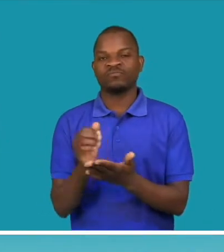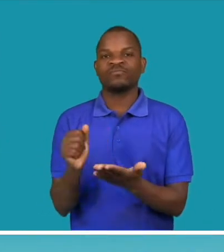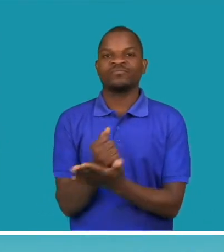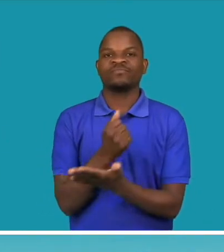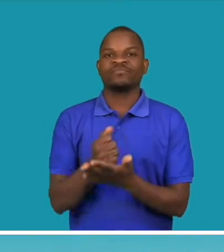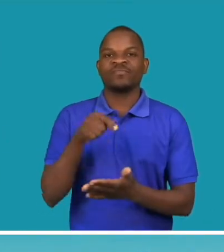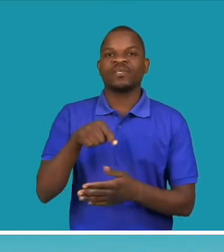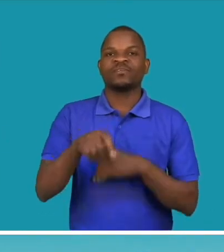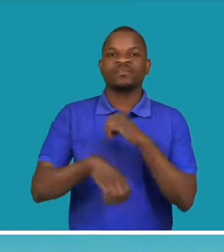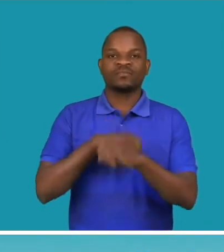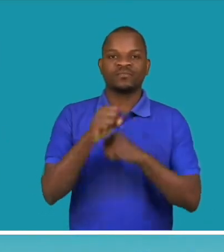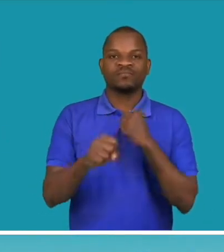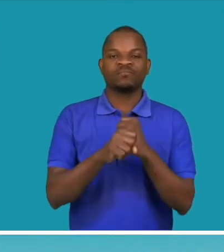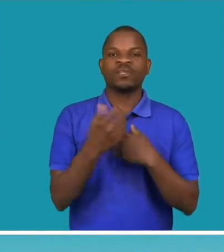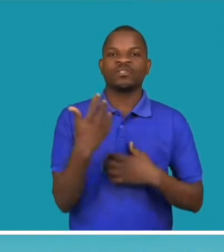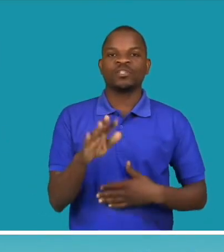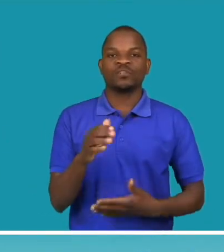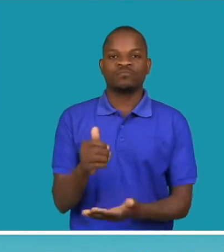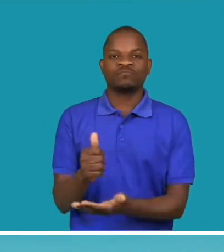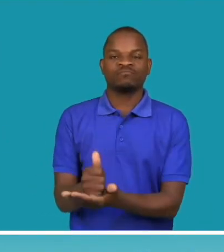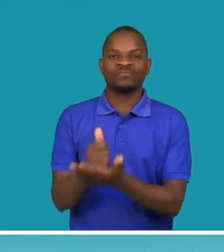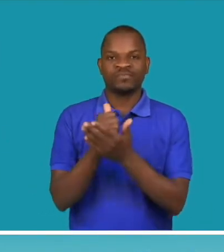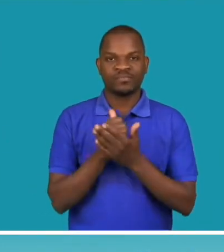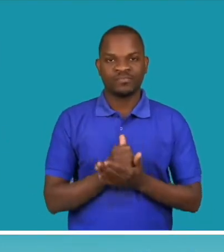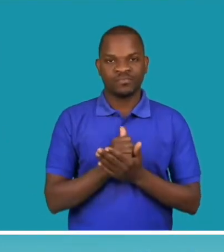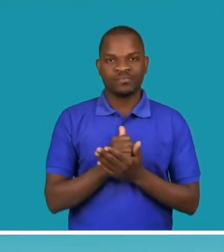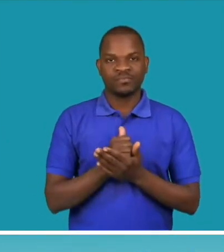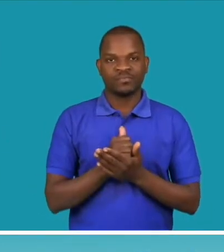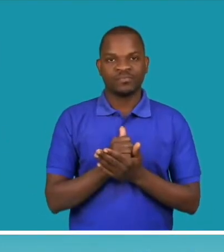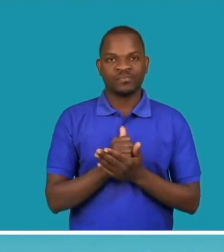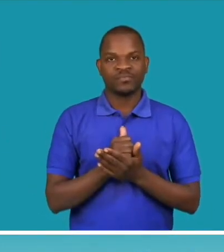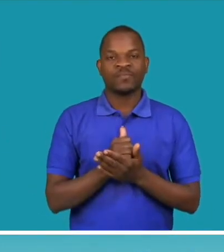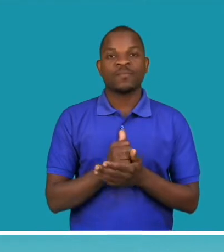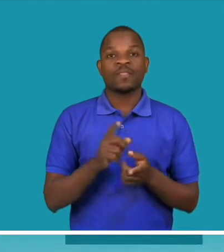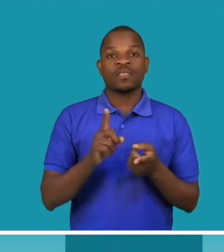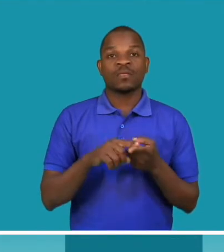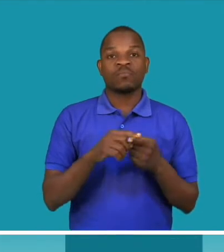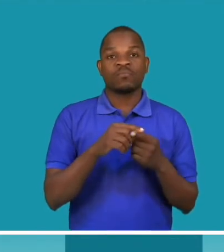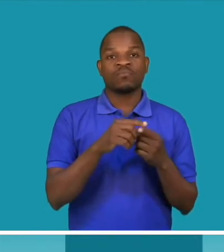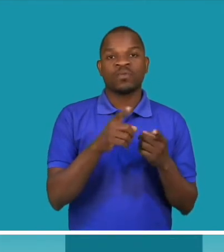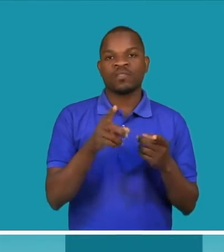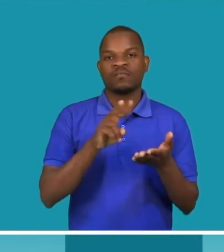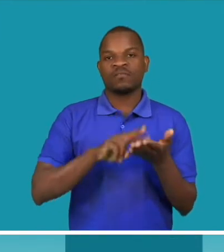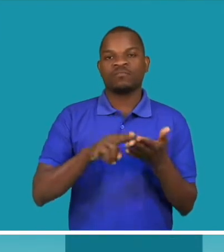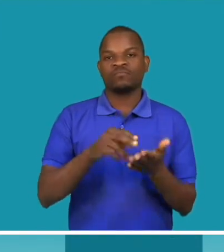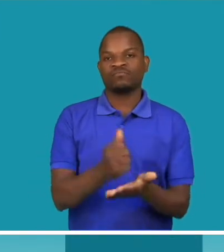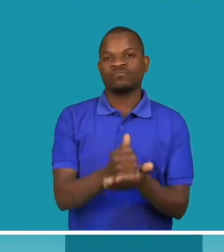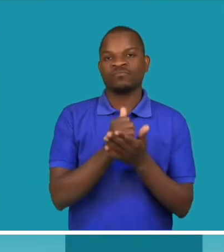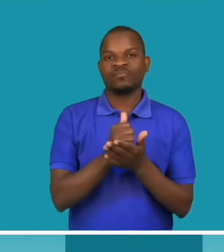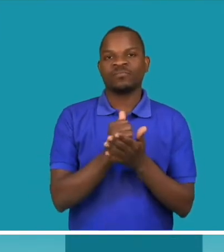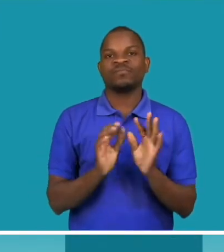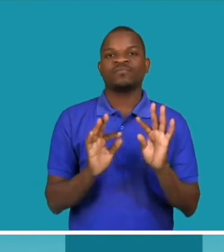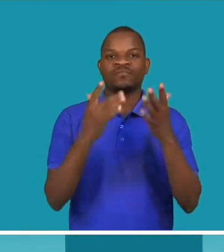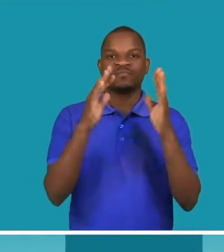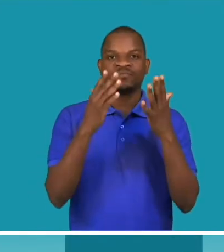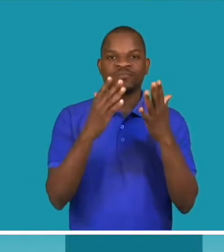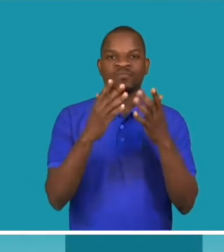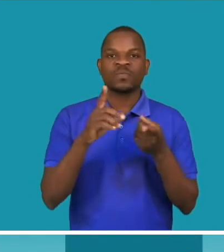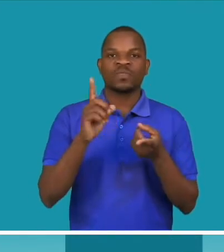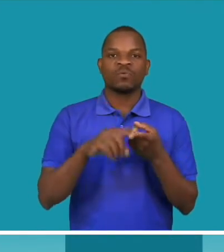nova, um novo caminho, de ter um despacho dentro deste ano, que já estou a receber em certos valores para a minha